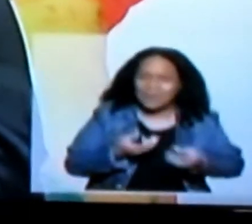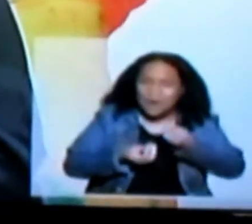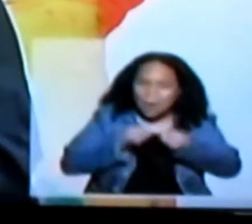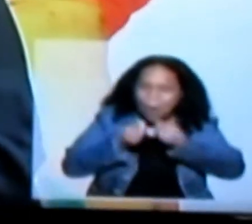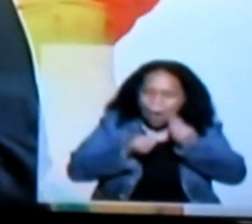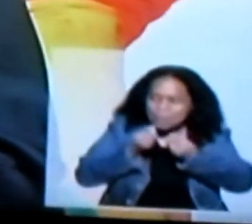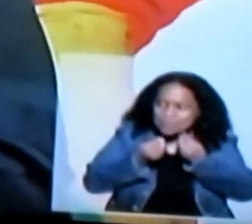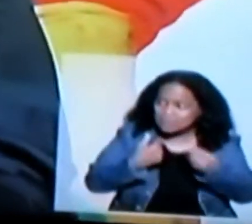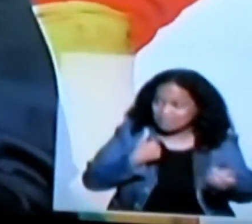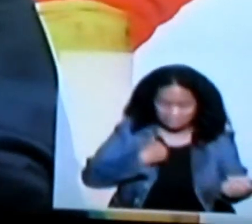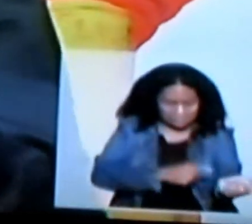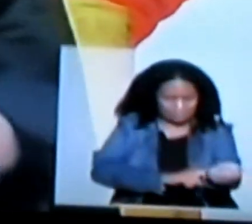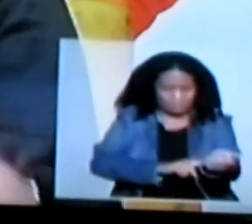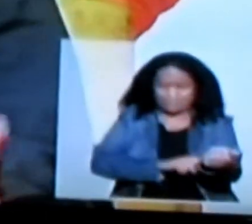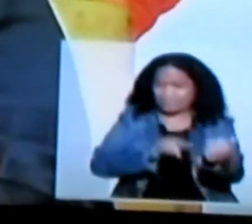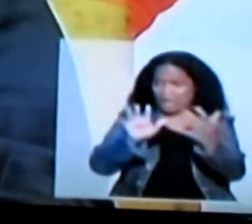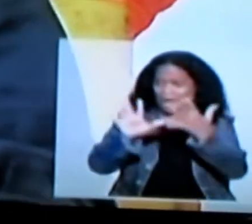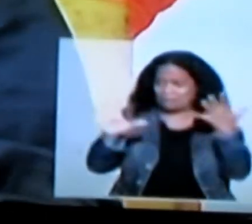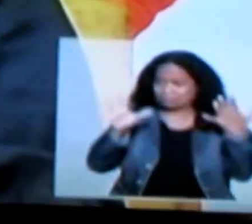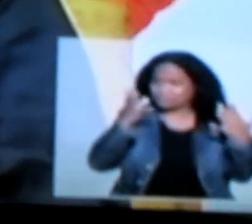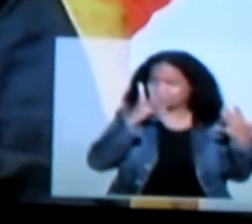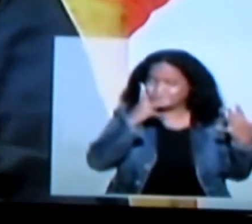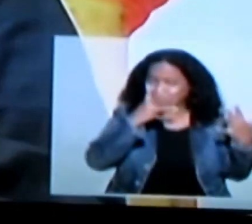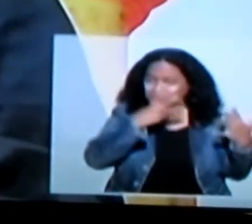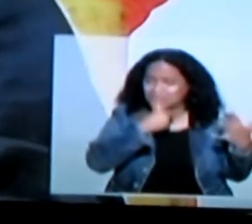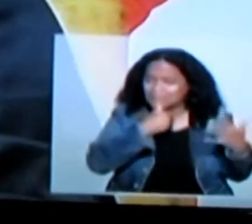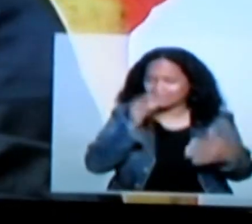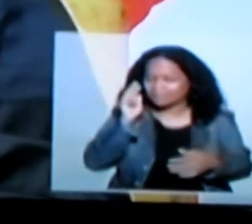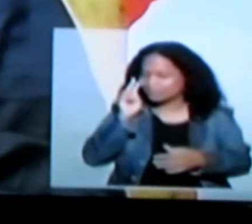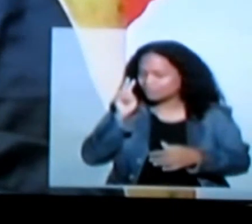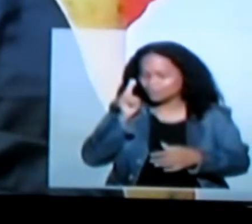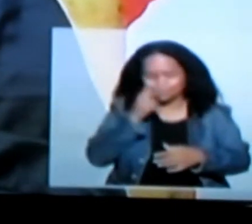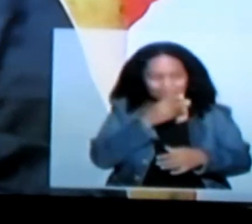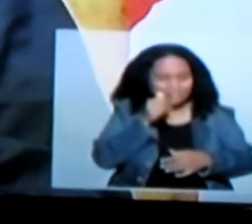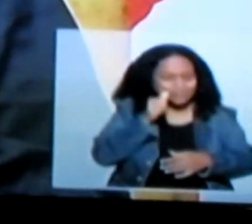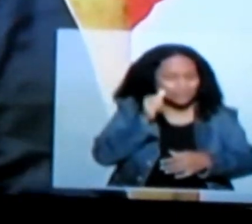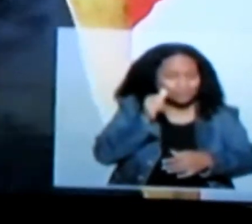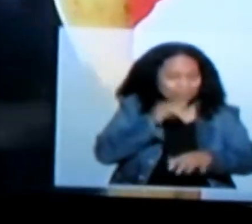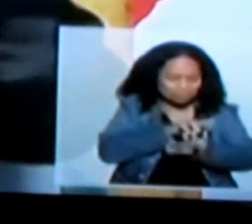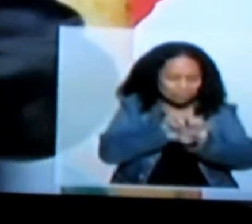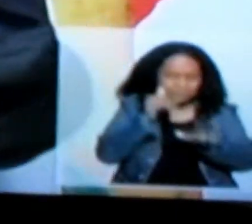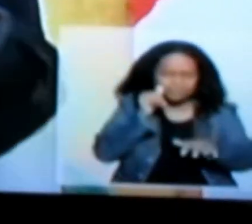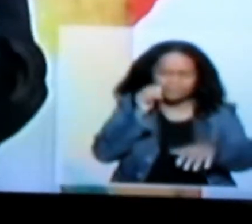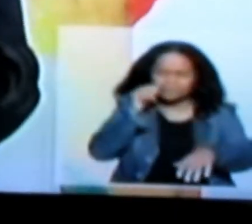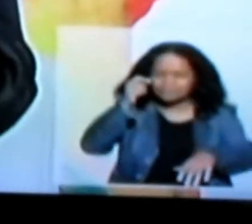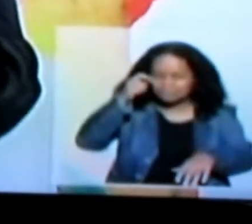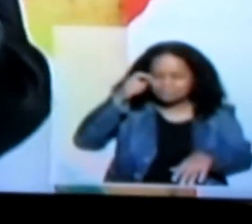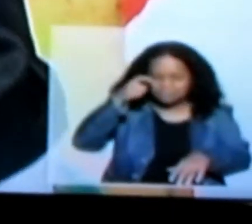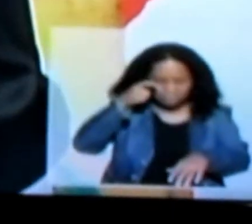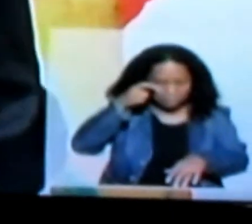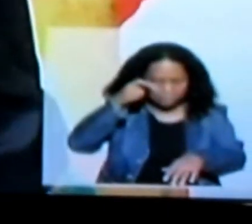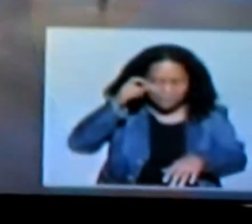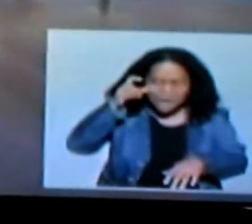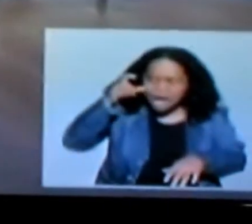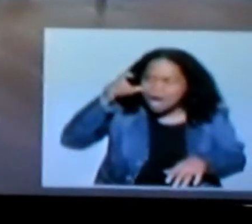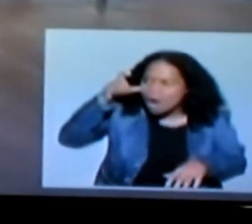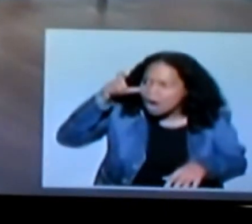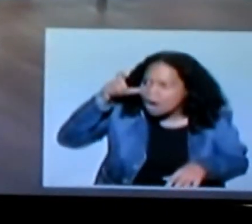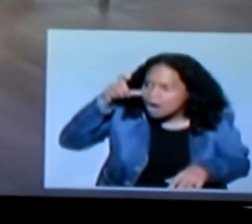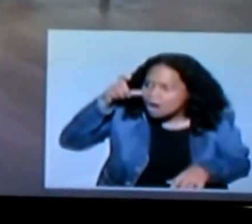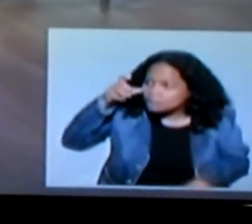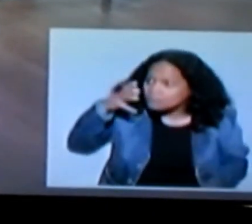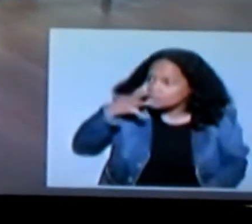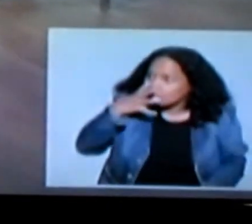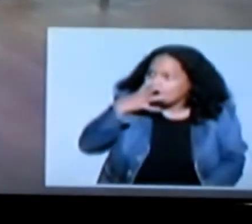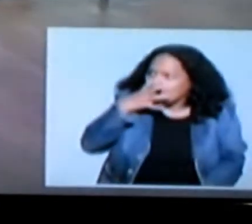vezes, se eles falam coisa, eu tava nervosa, porque a fila tava demorando. E aí, quando eu virei, tinha umas meninas atrás de mim com os olhos desse tamanho, lembra? Aí